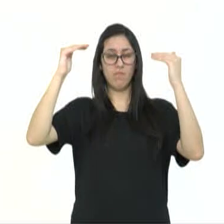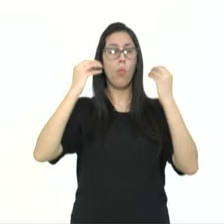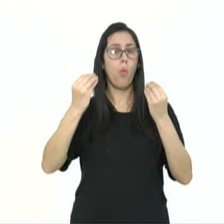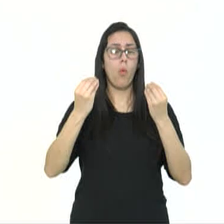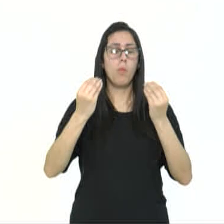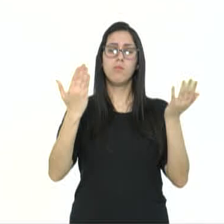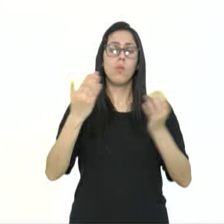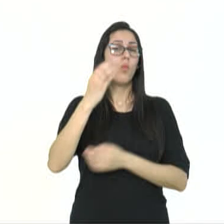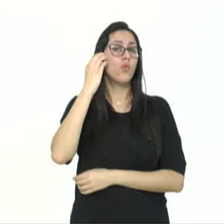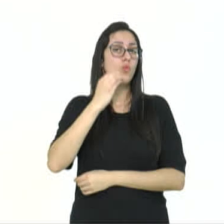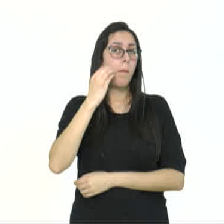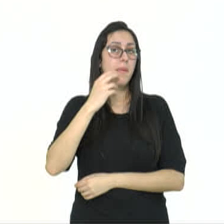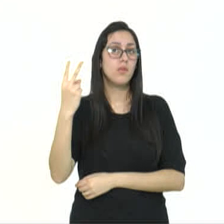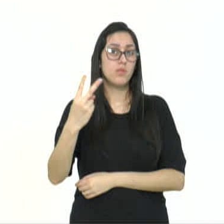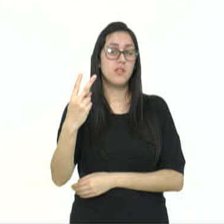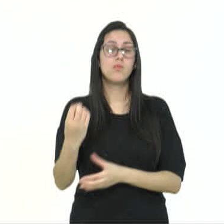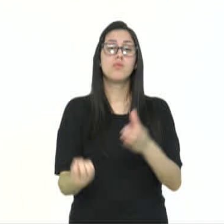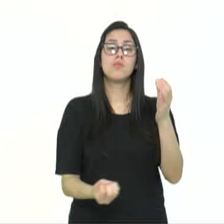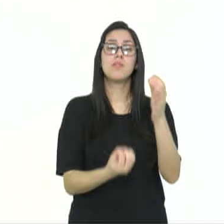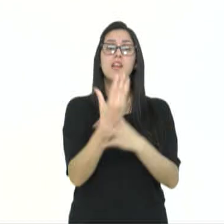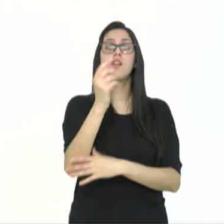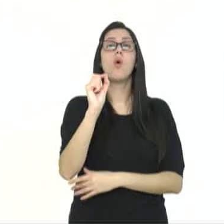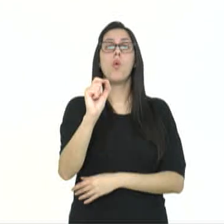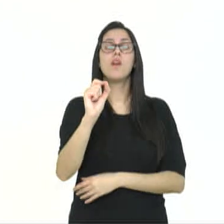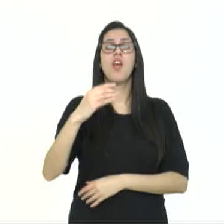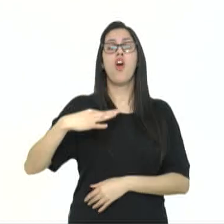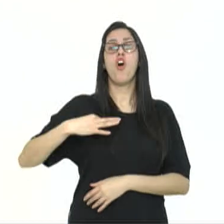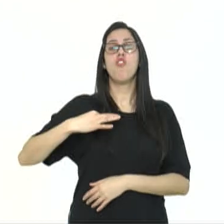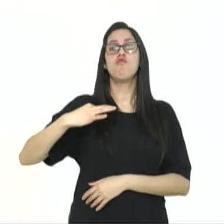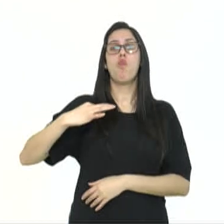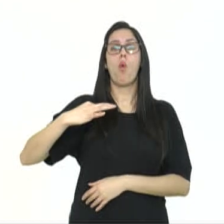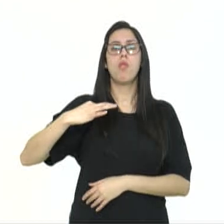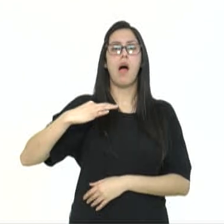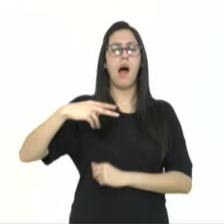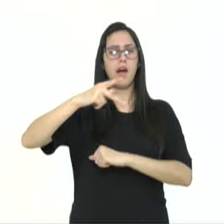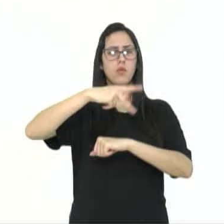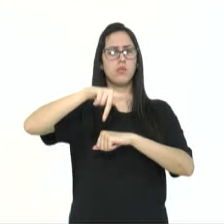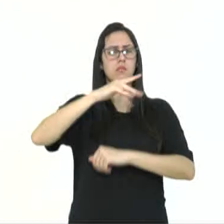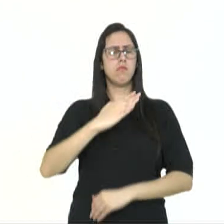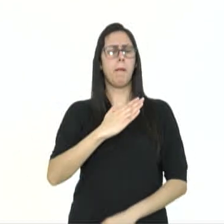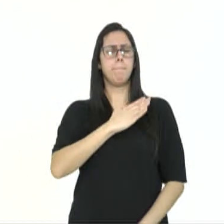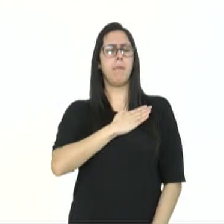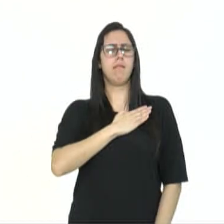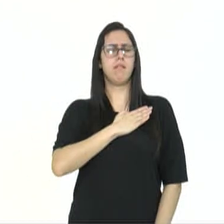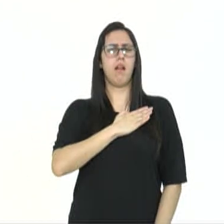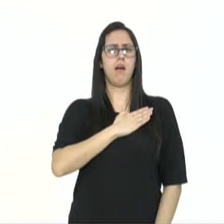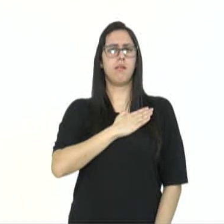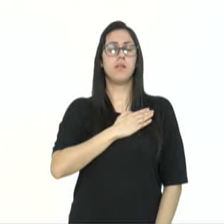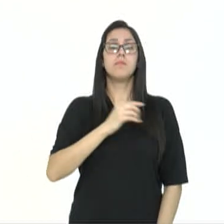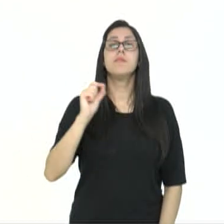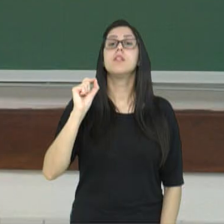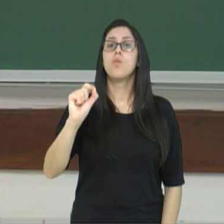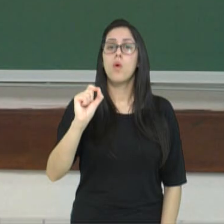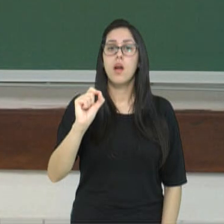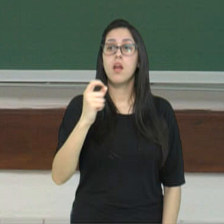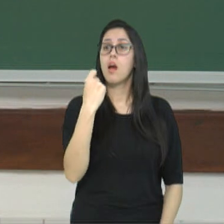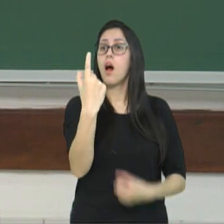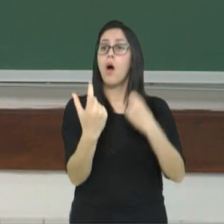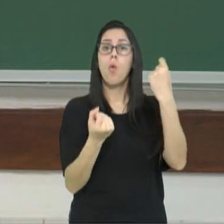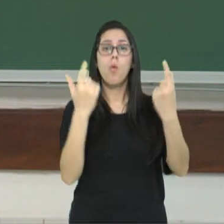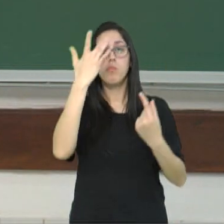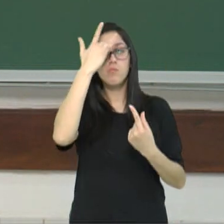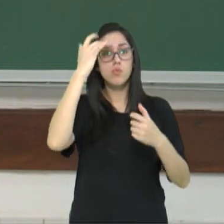vai criar, por decreto, o Corpo dos Voluntários da Pátria. Seriam pessoas que iriam se voluntariar